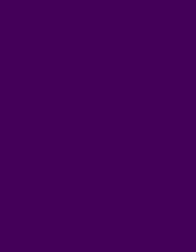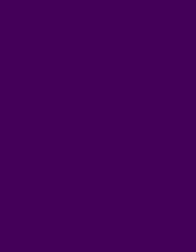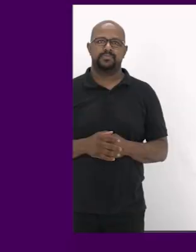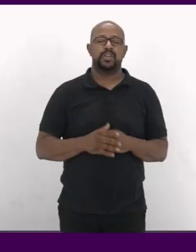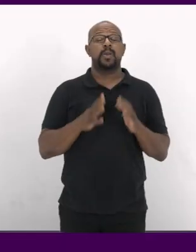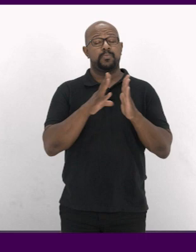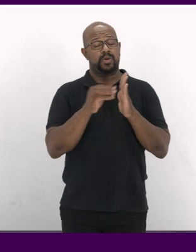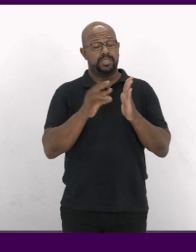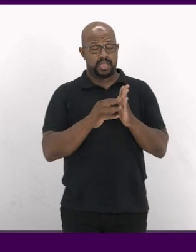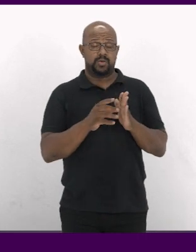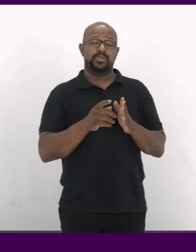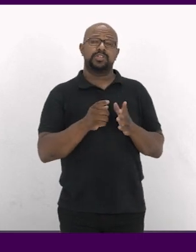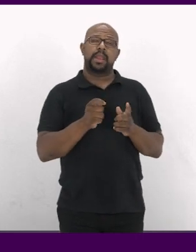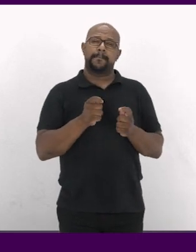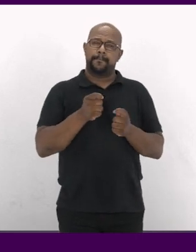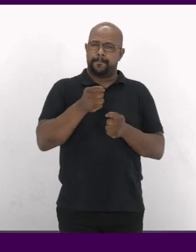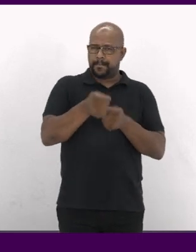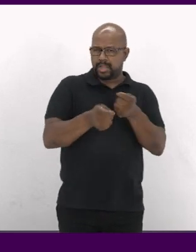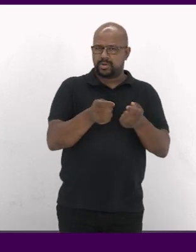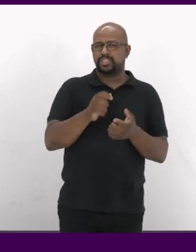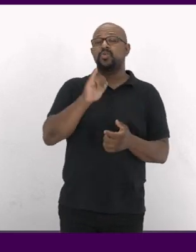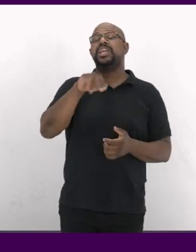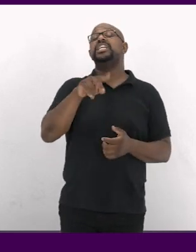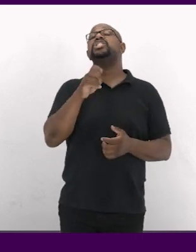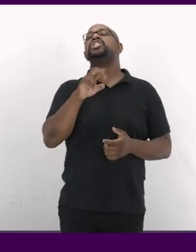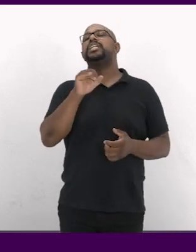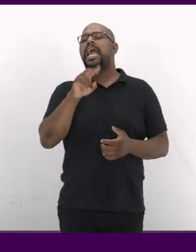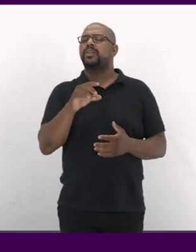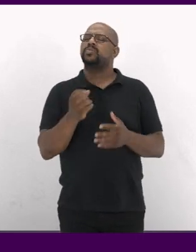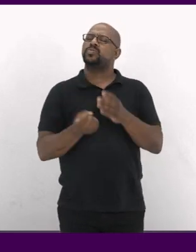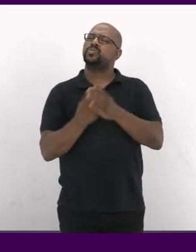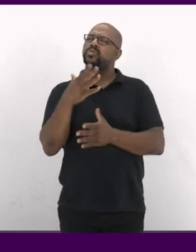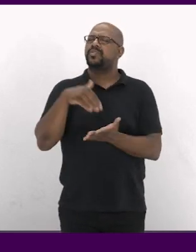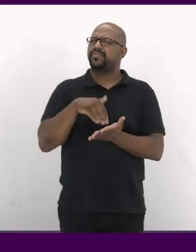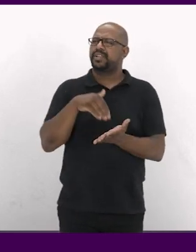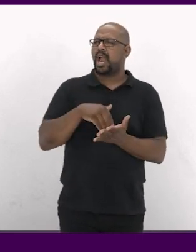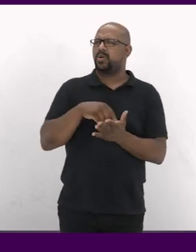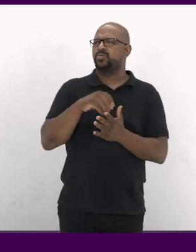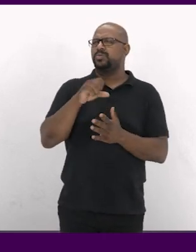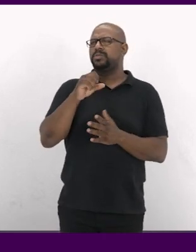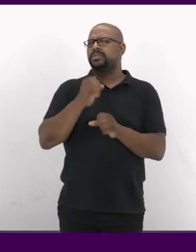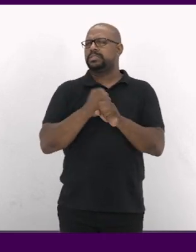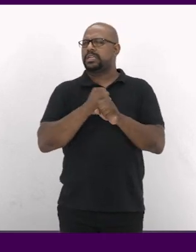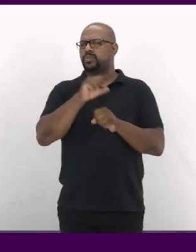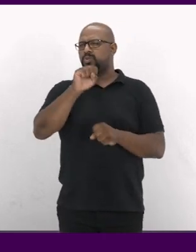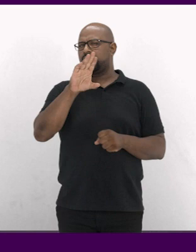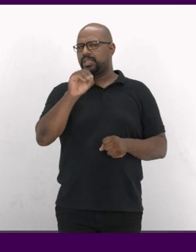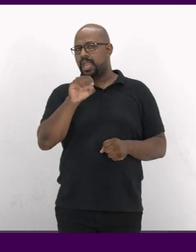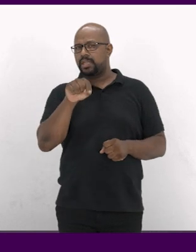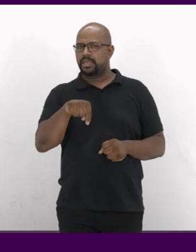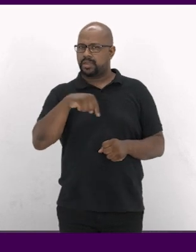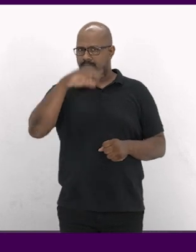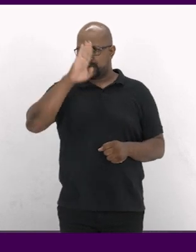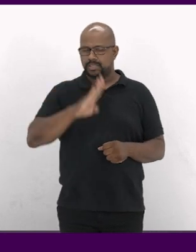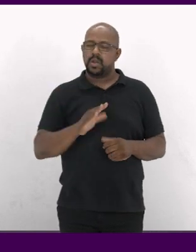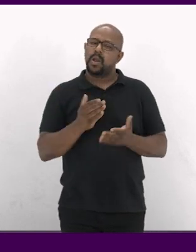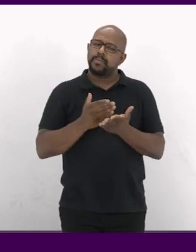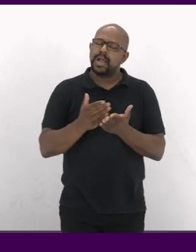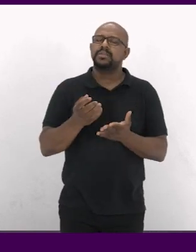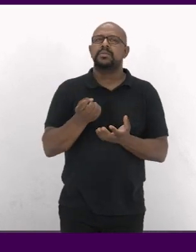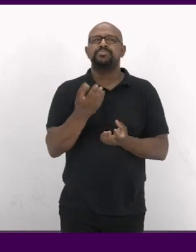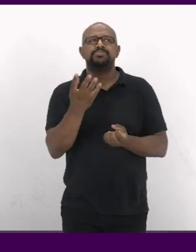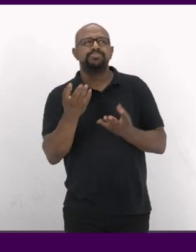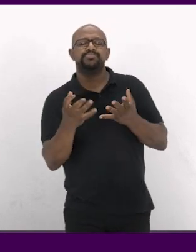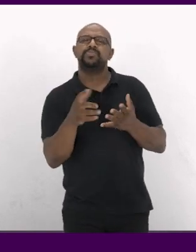incentivado. O modelo de patrocínio indireto surge no Brasil no final dos anos 80, quando aparecem os primeiros mecanismos de incentivo à